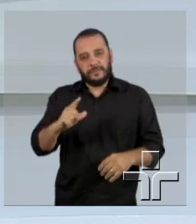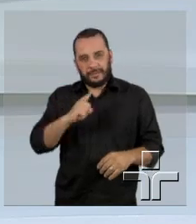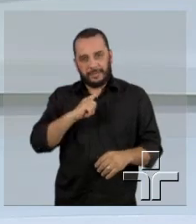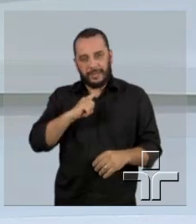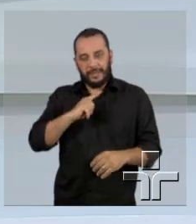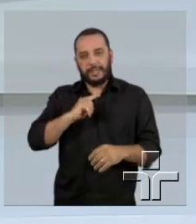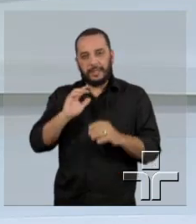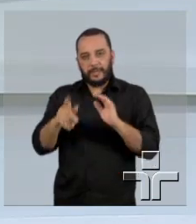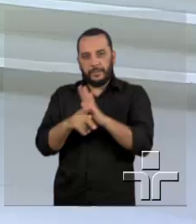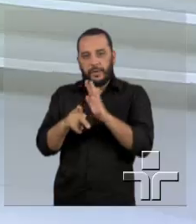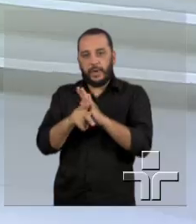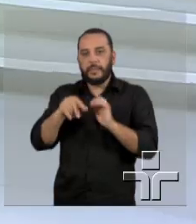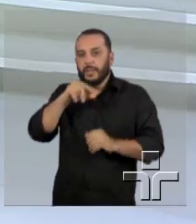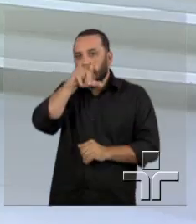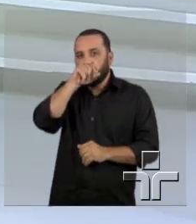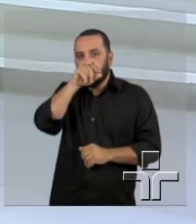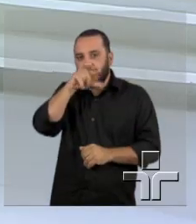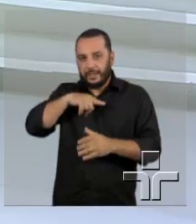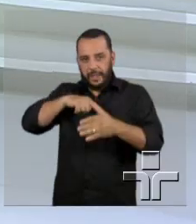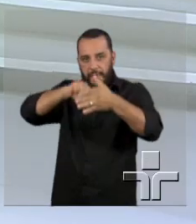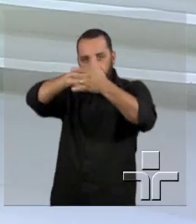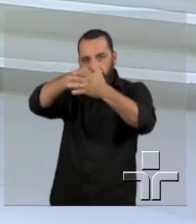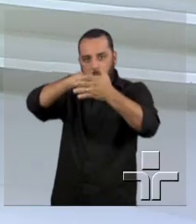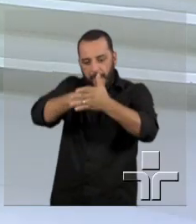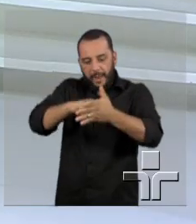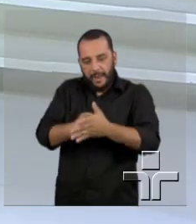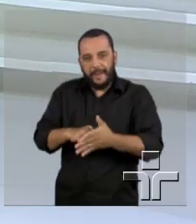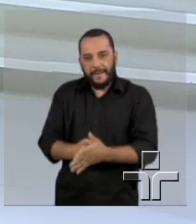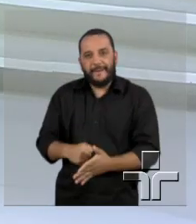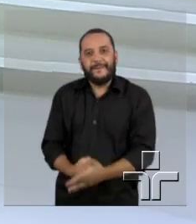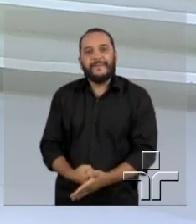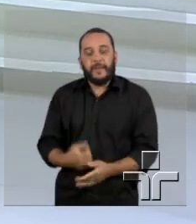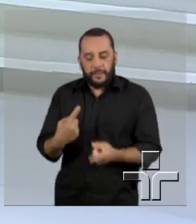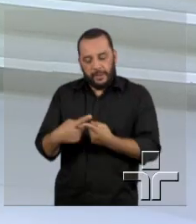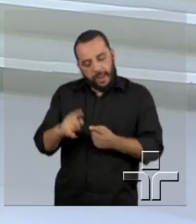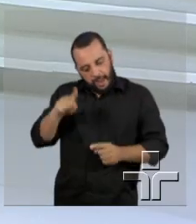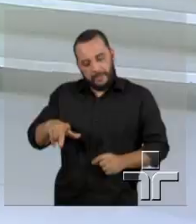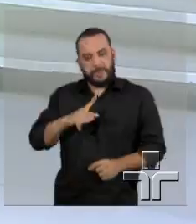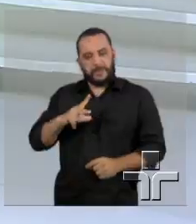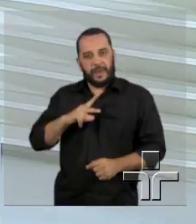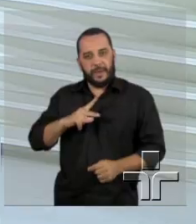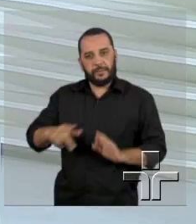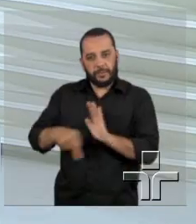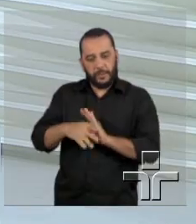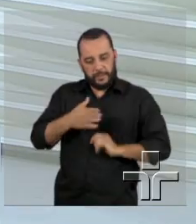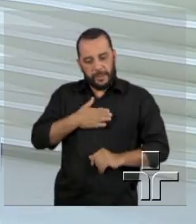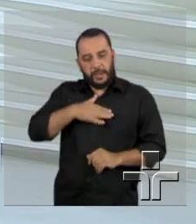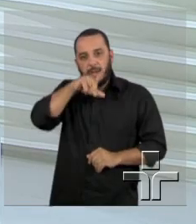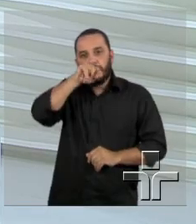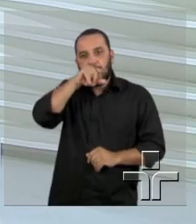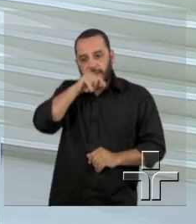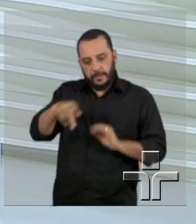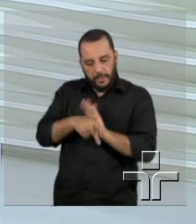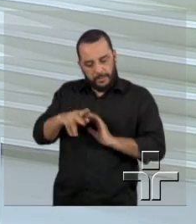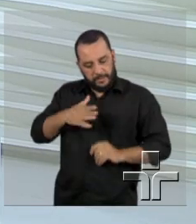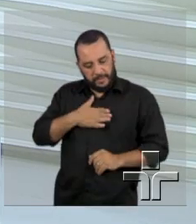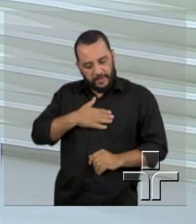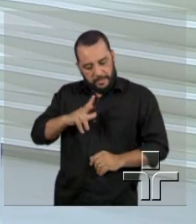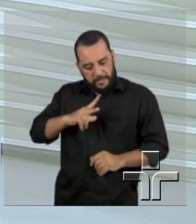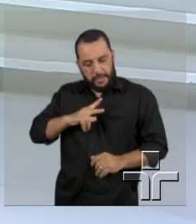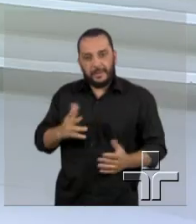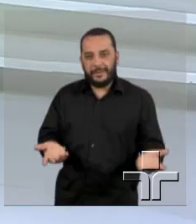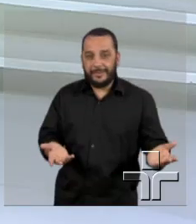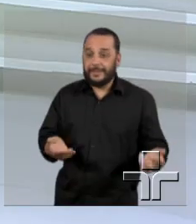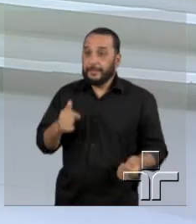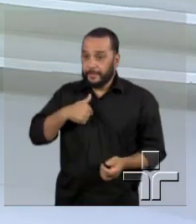no Twitter, dizendo que é um canal privado dele, que ele tem direito à vida privada. Na sua opinião, ele tem esse direito?